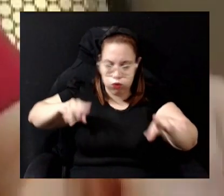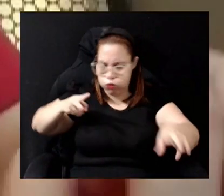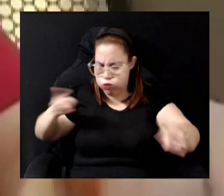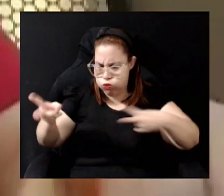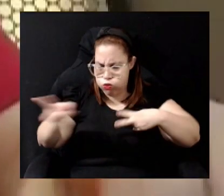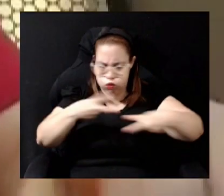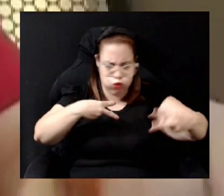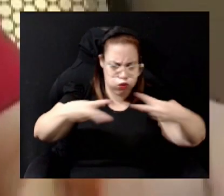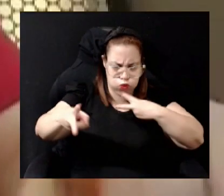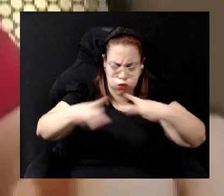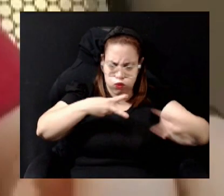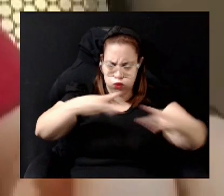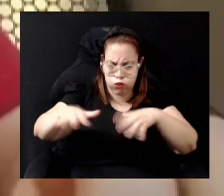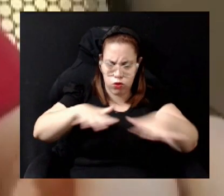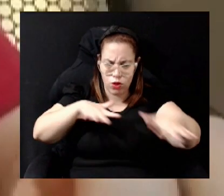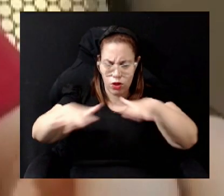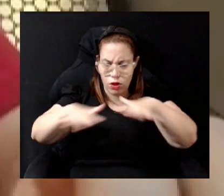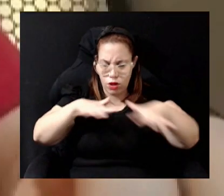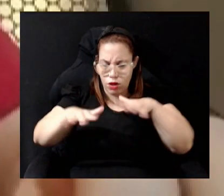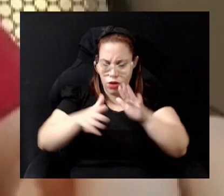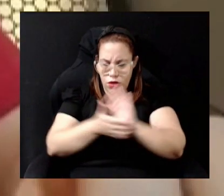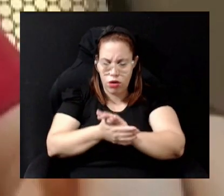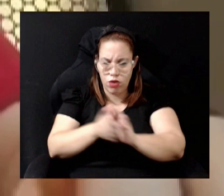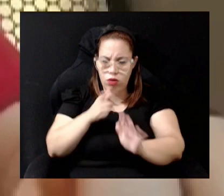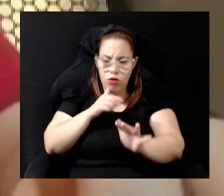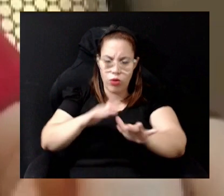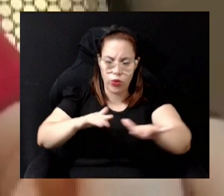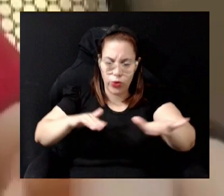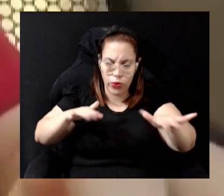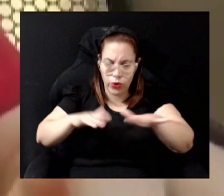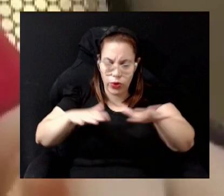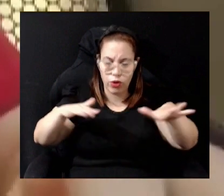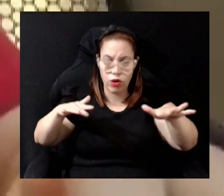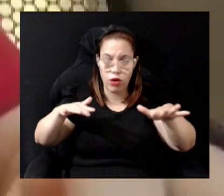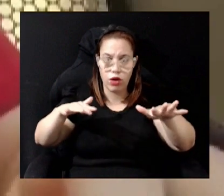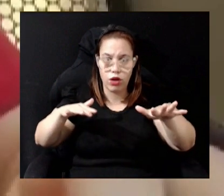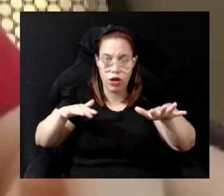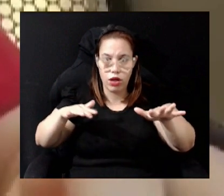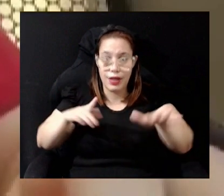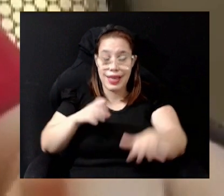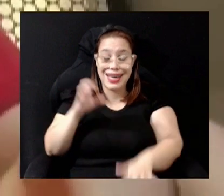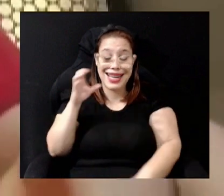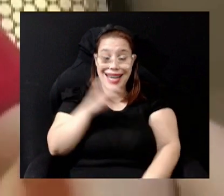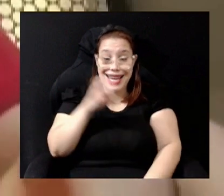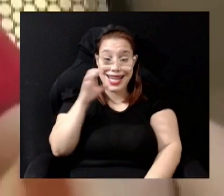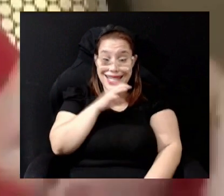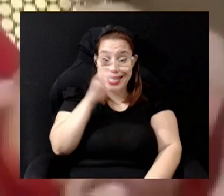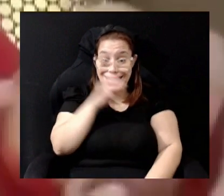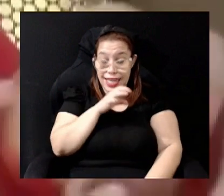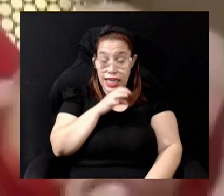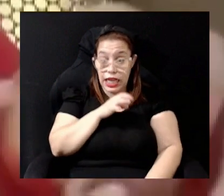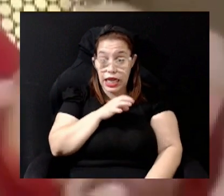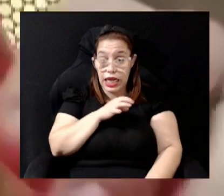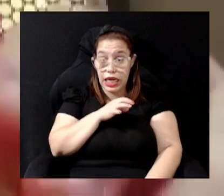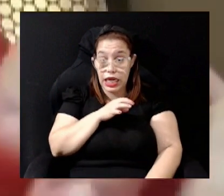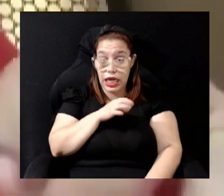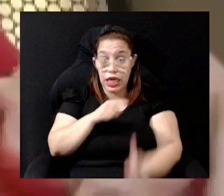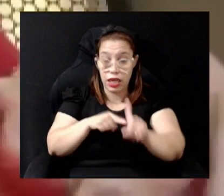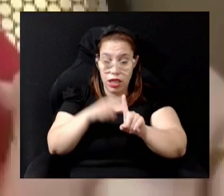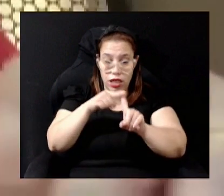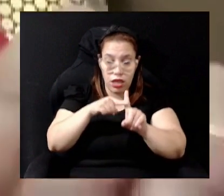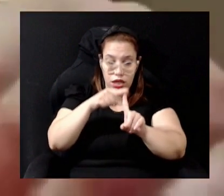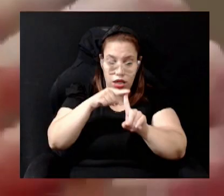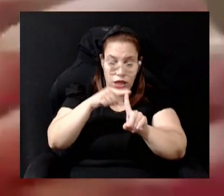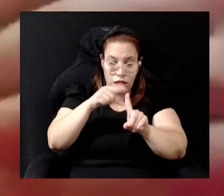regiões da superfície dos oceanos, ela tem que estar em um momento de águas quentes, tá? A temperatura da superfície do mar, ela tem que